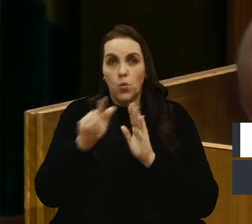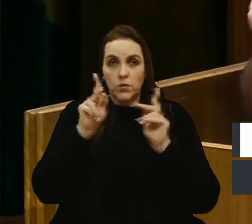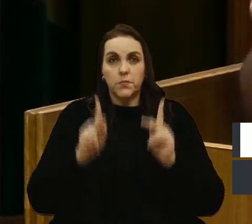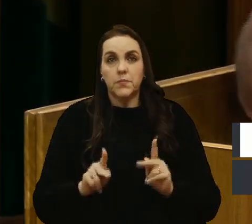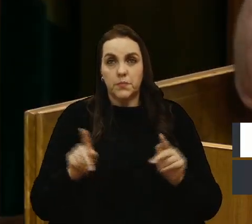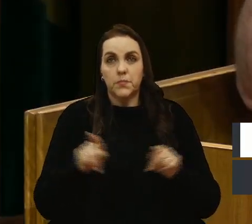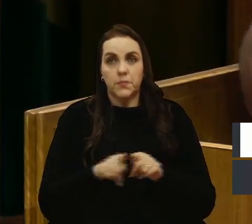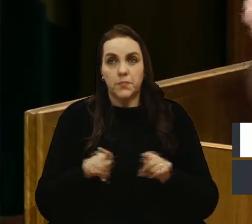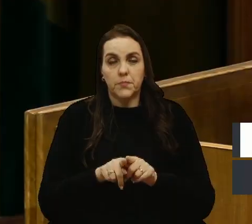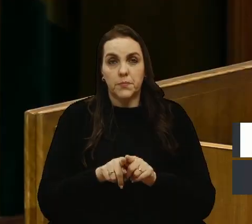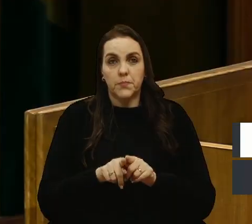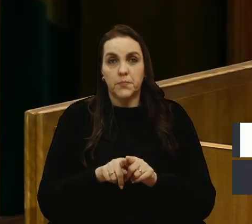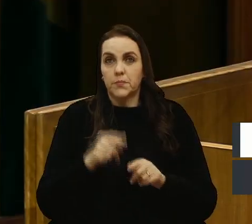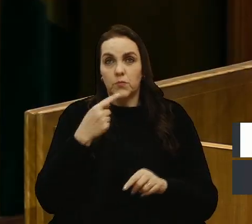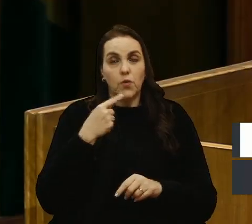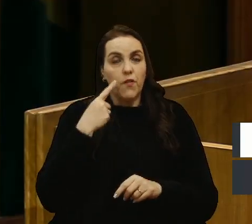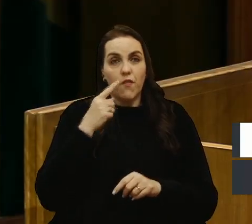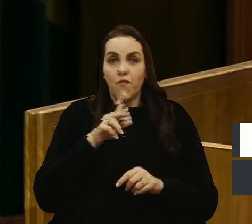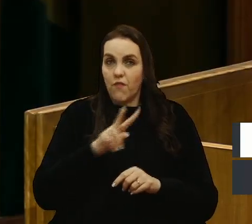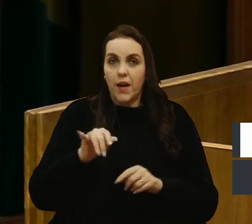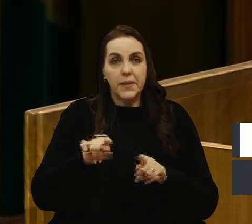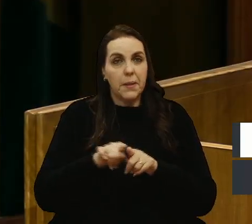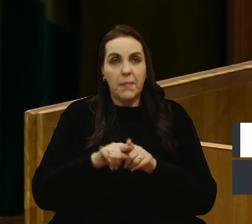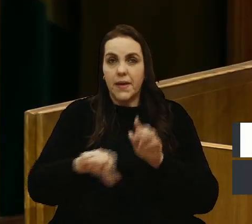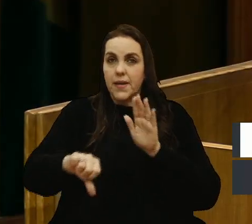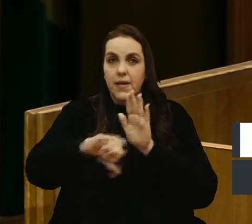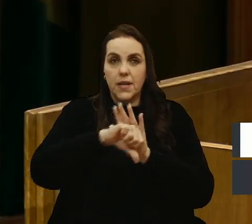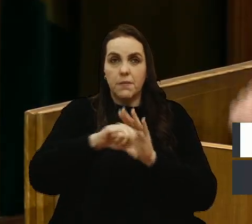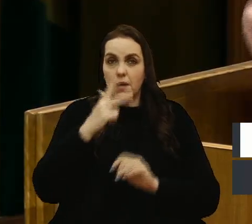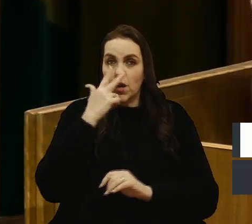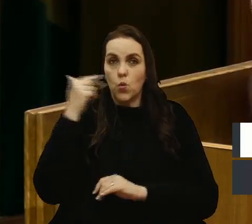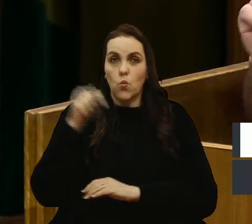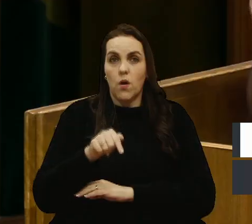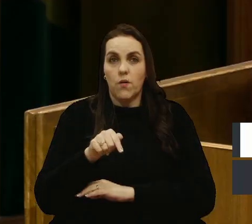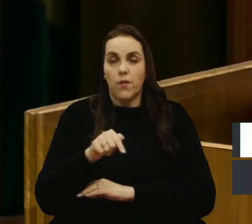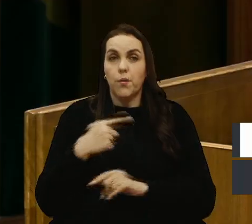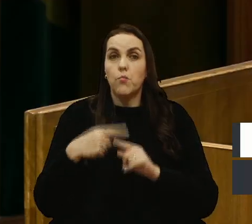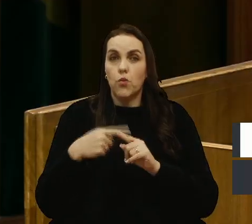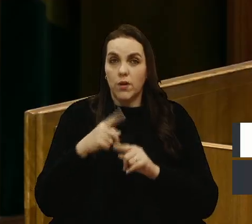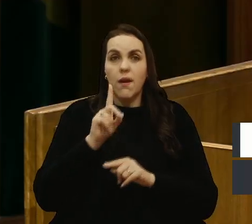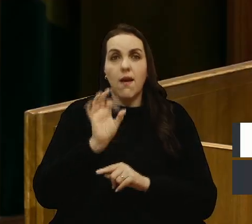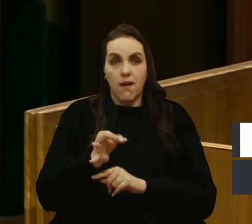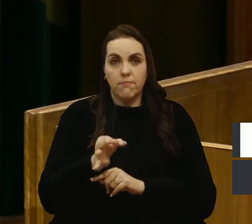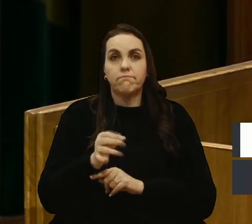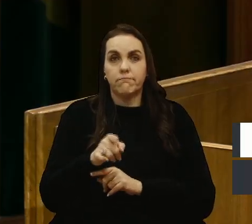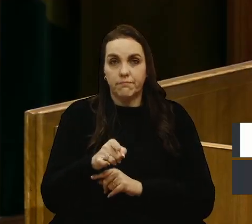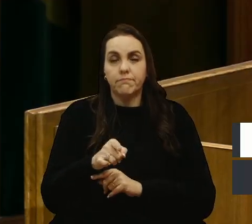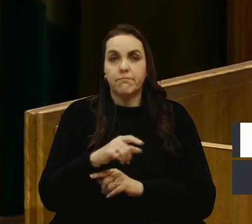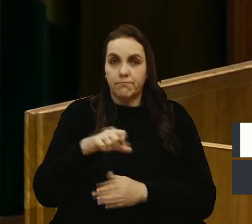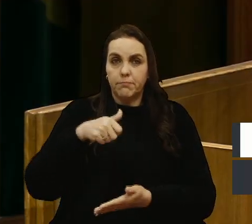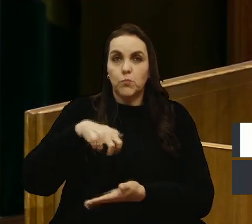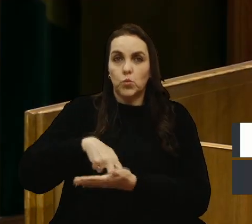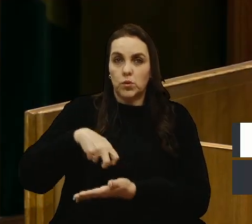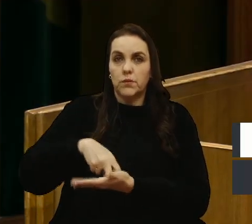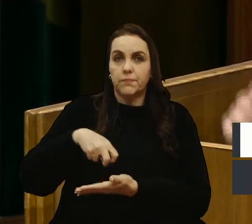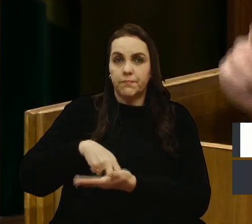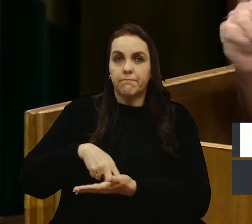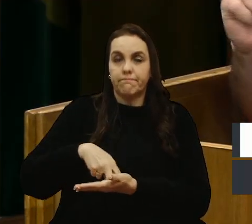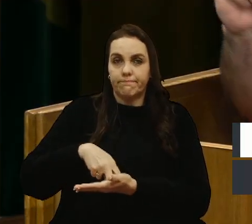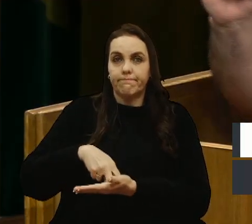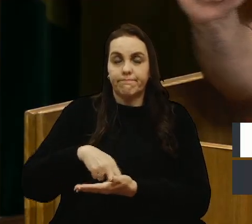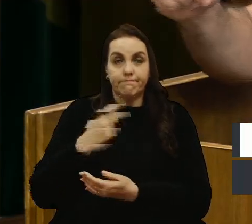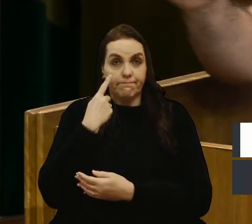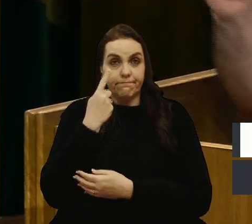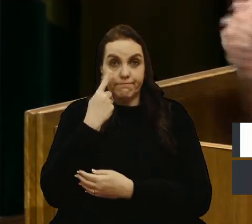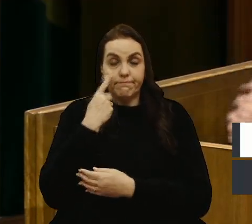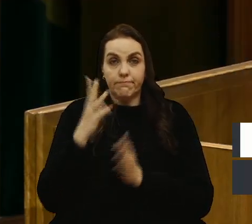que não venham a cometer crimes dessa magnitude, porque serão devidamente punidos. Vemos o